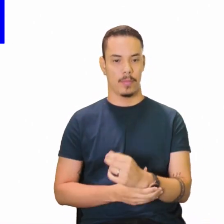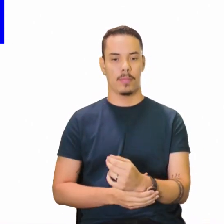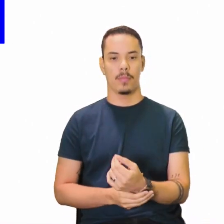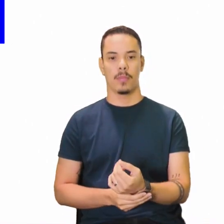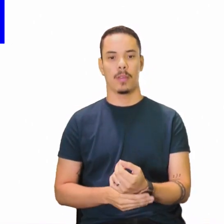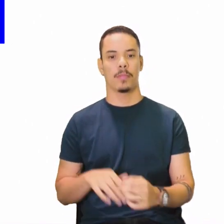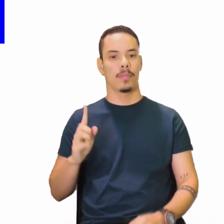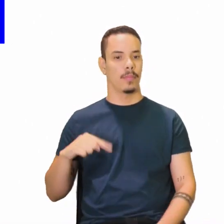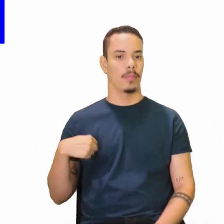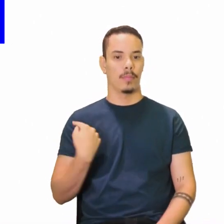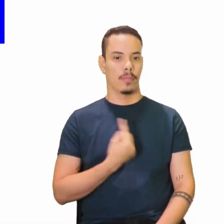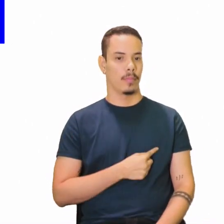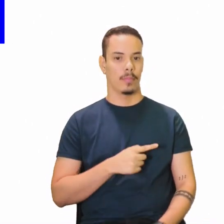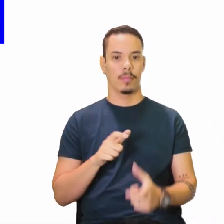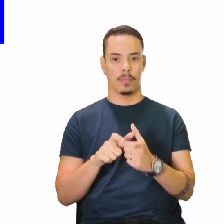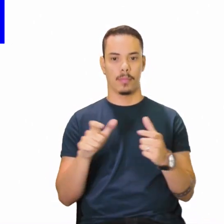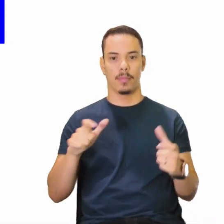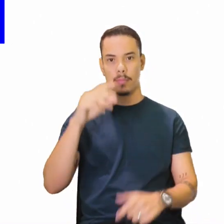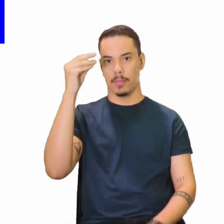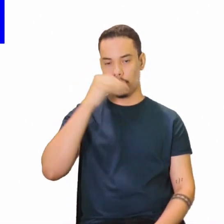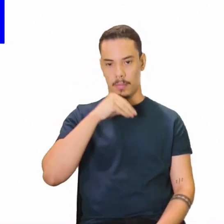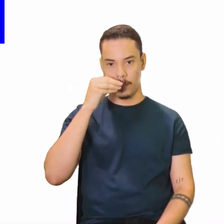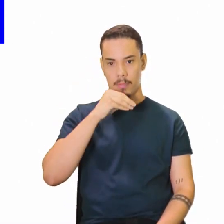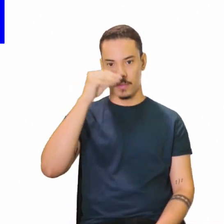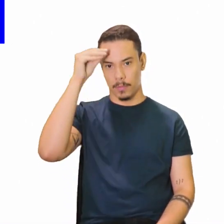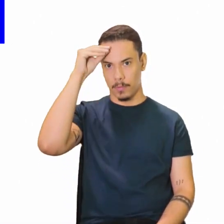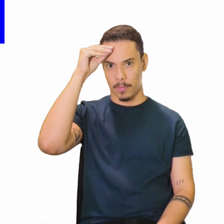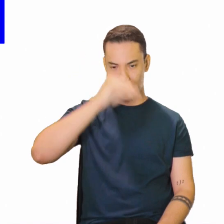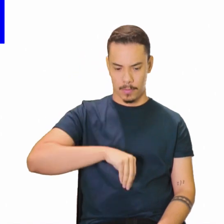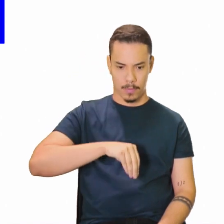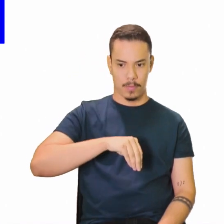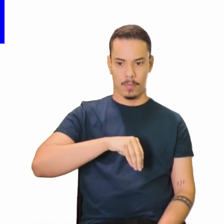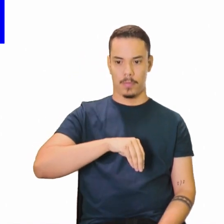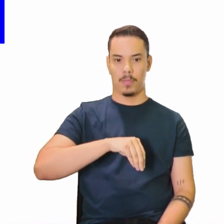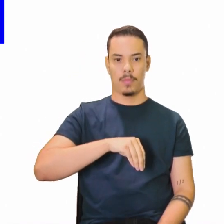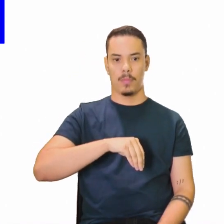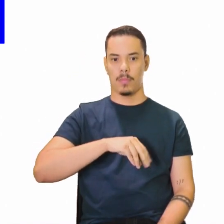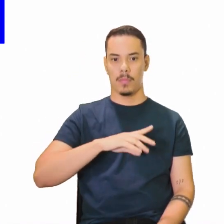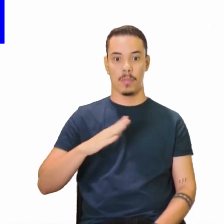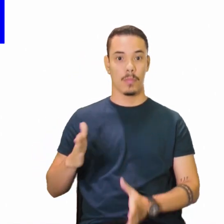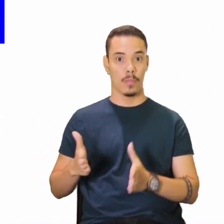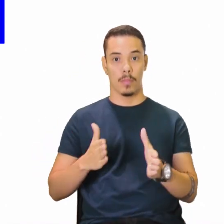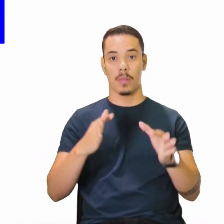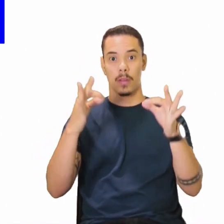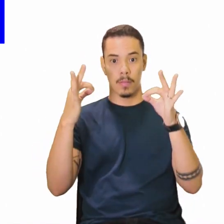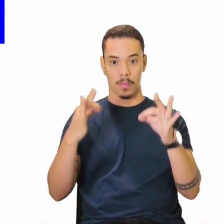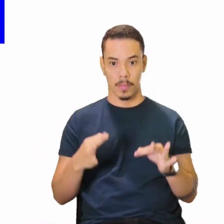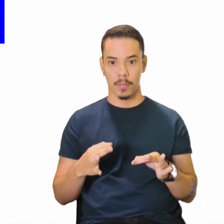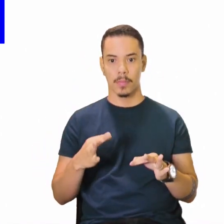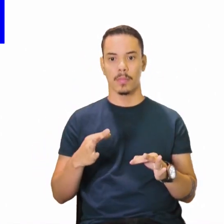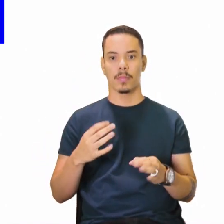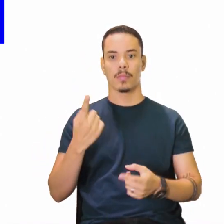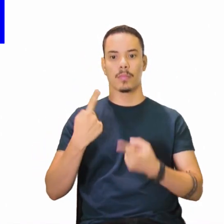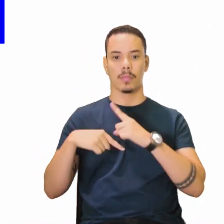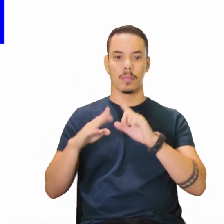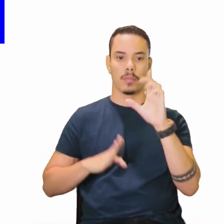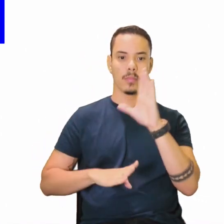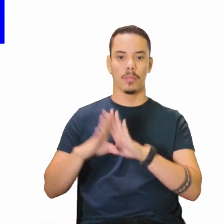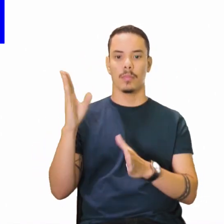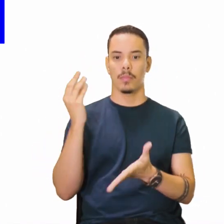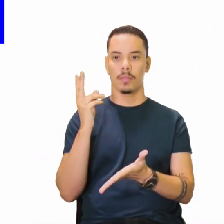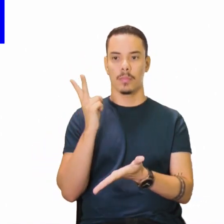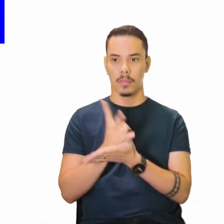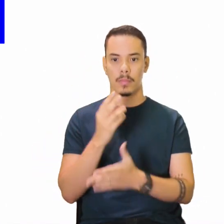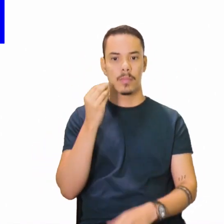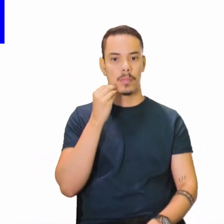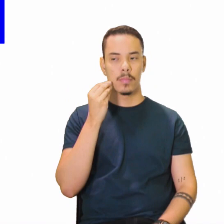lá. Nossa maior fraqueza é desistir. O caminho mais certo para o sucesso é sempre